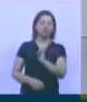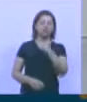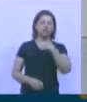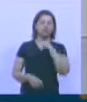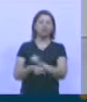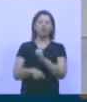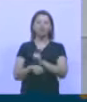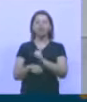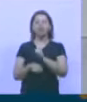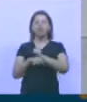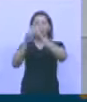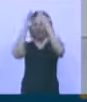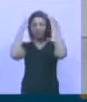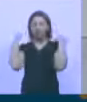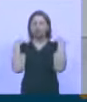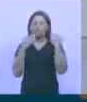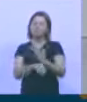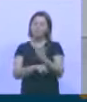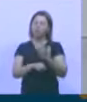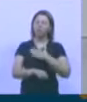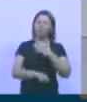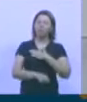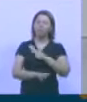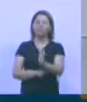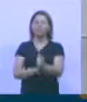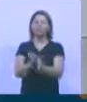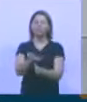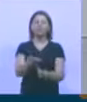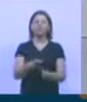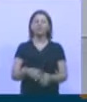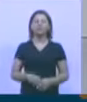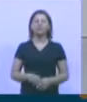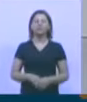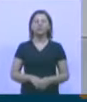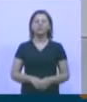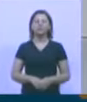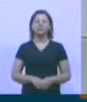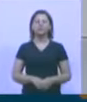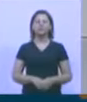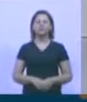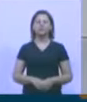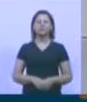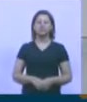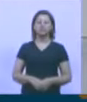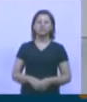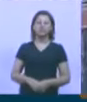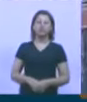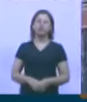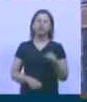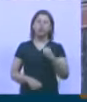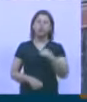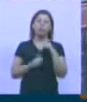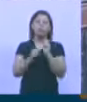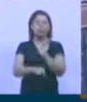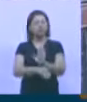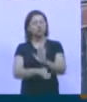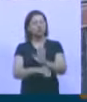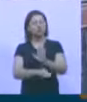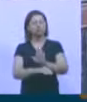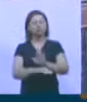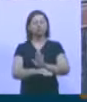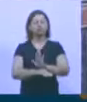espero que a Madre Superiora me procure para aconselhamento. And help her to deal with the situation. E para que eu possa ajudá-la a lidar